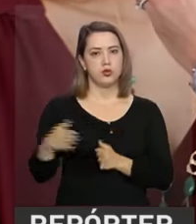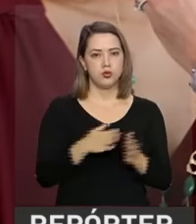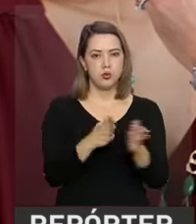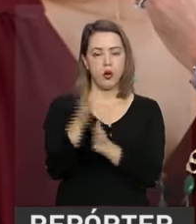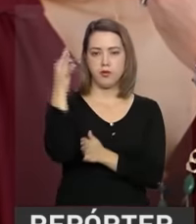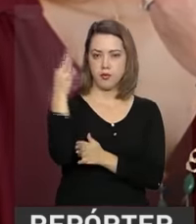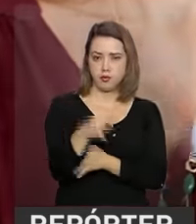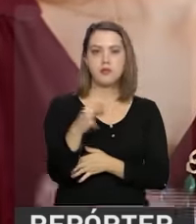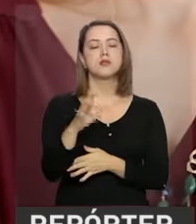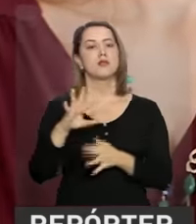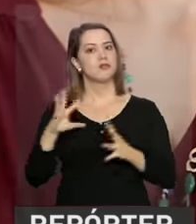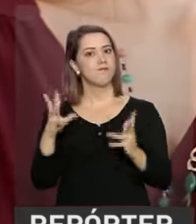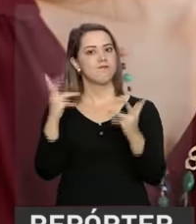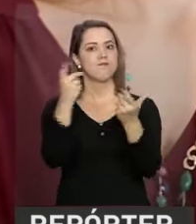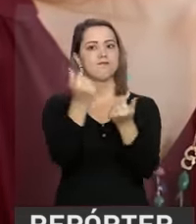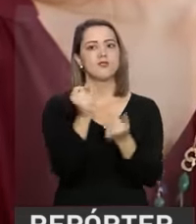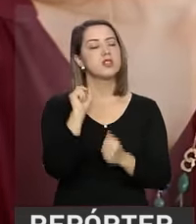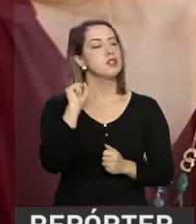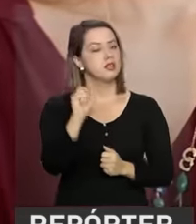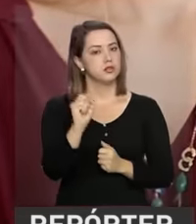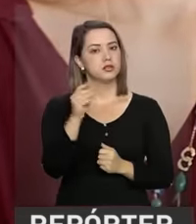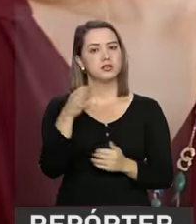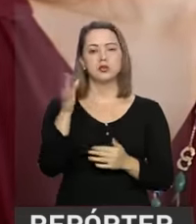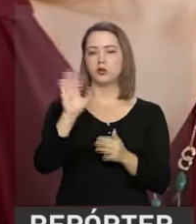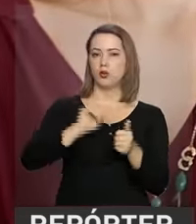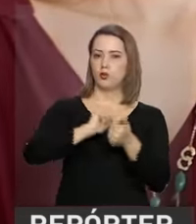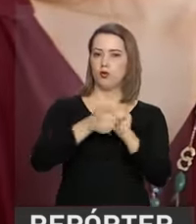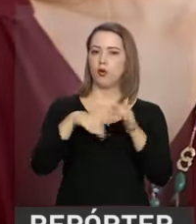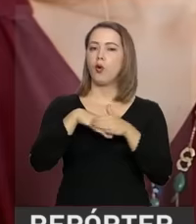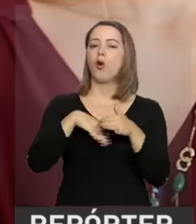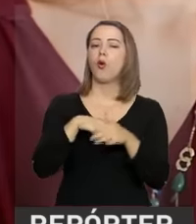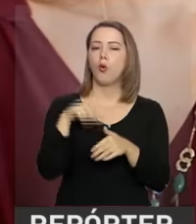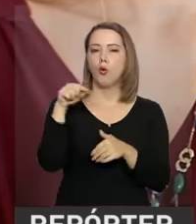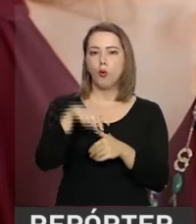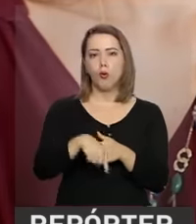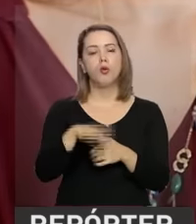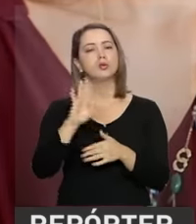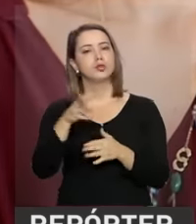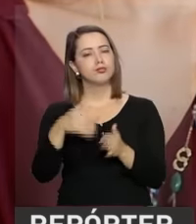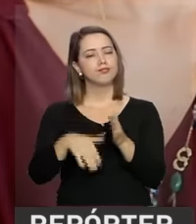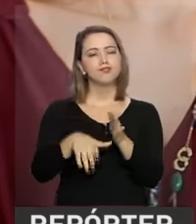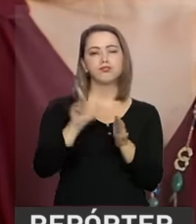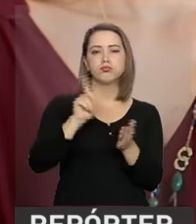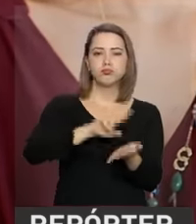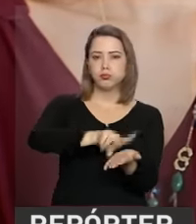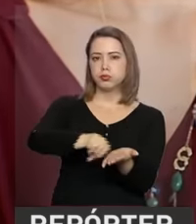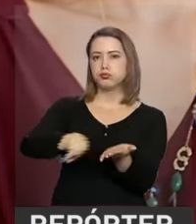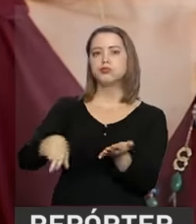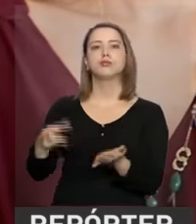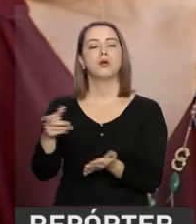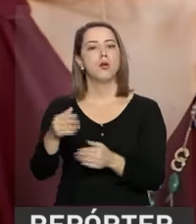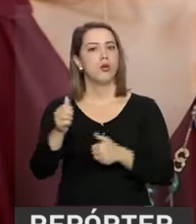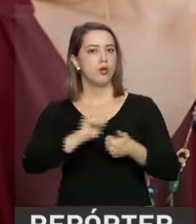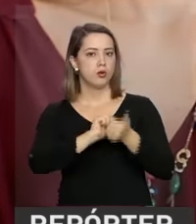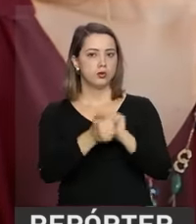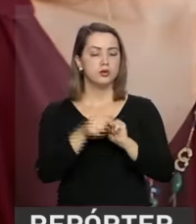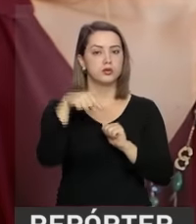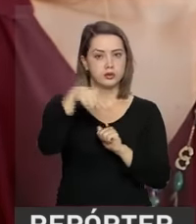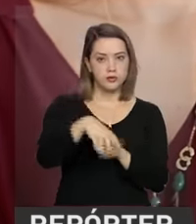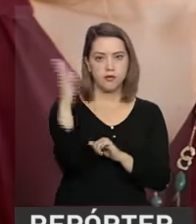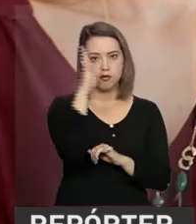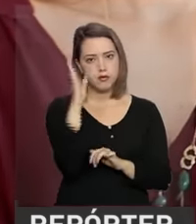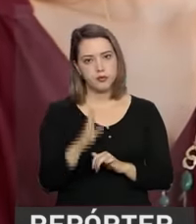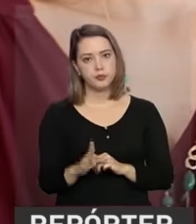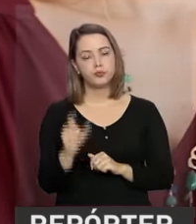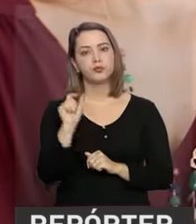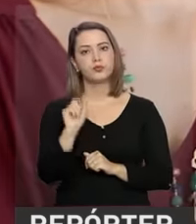sucesso como foi a Copa do Mundo, como foi a Juventude, como foi o Pan-Americano, como foram todos os eventos no Brasil. Nós